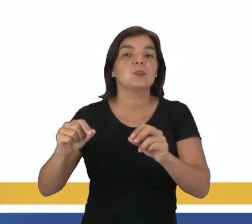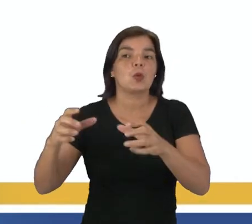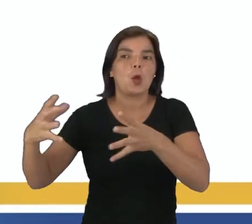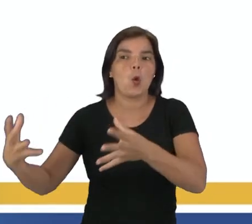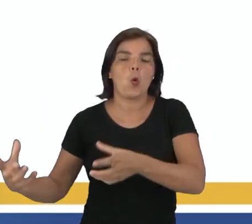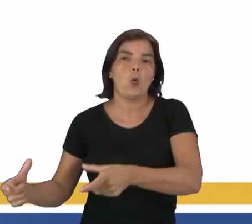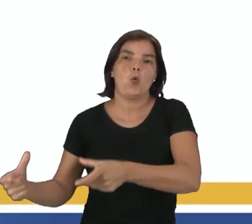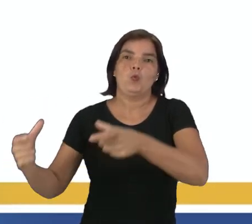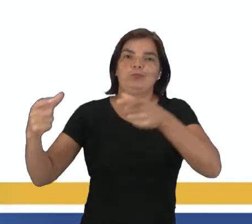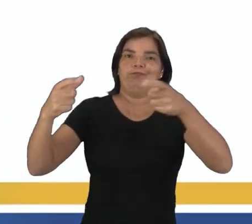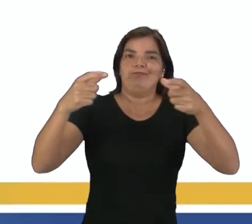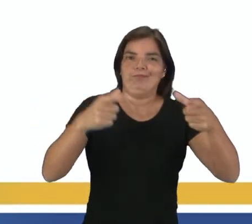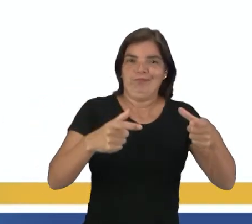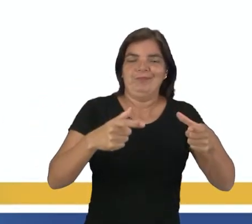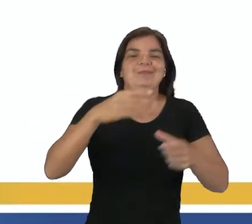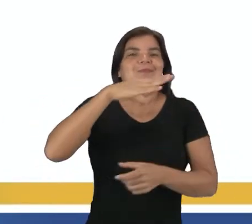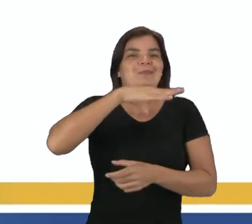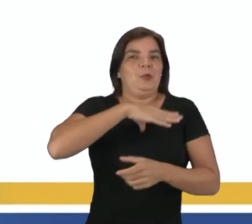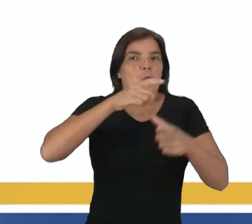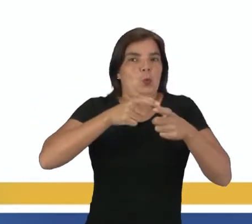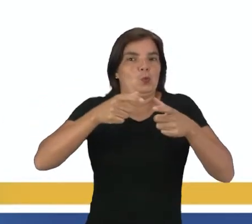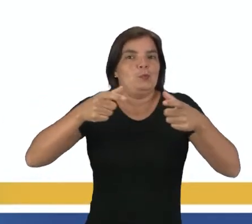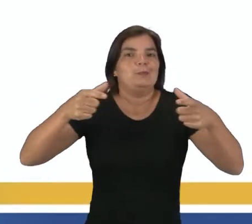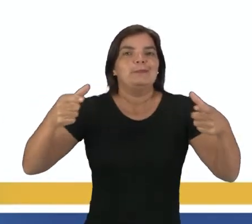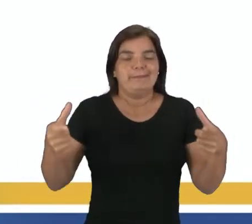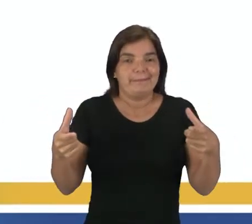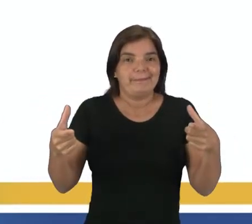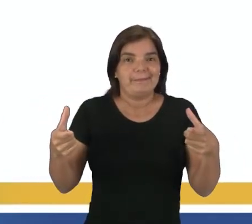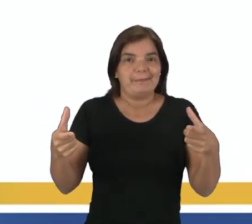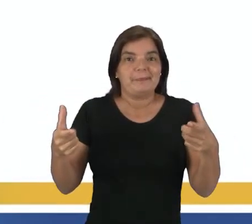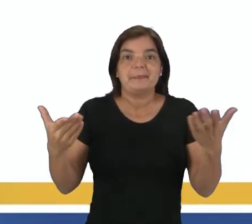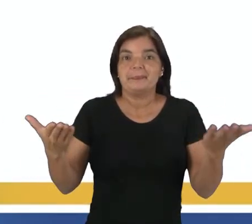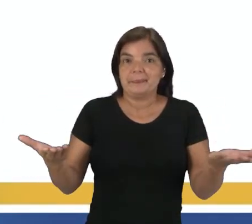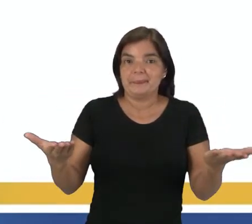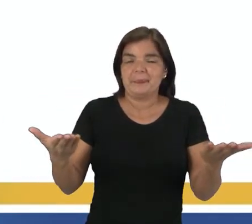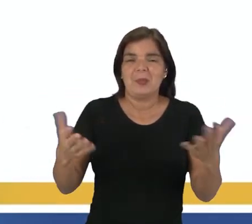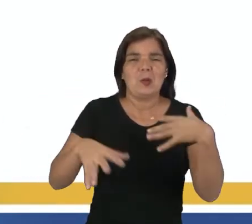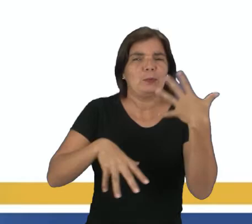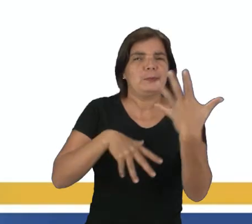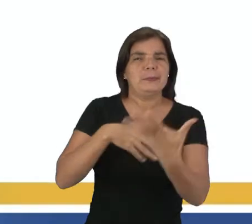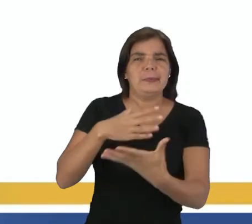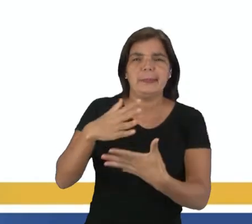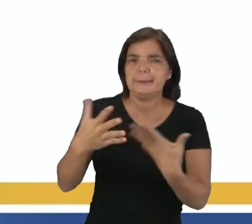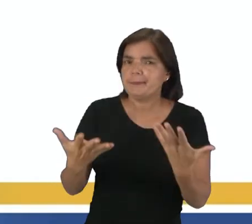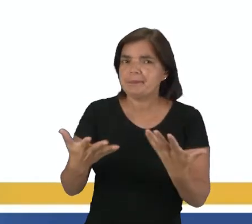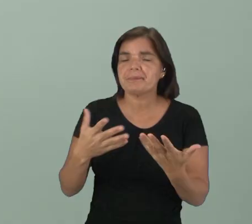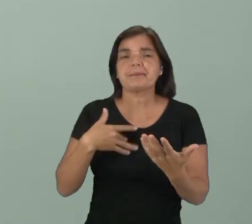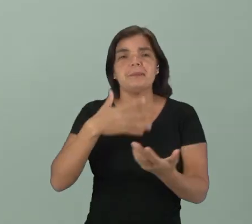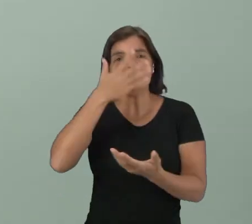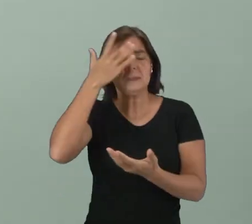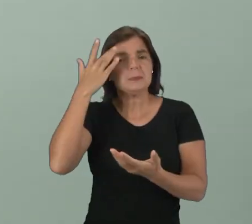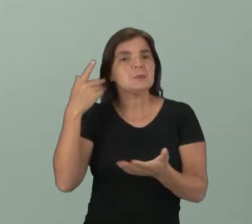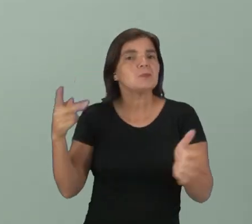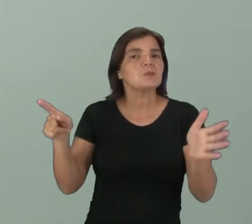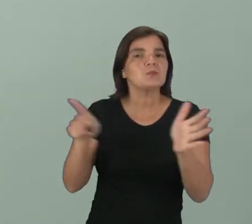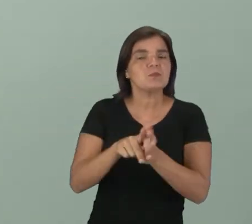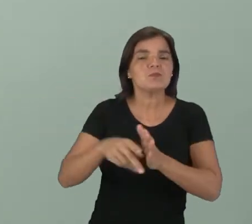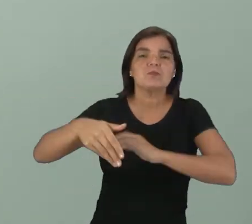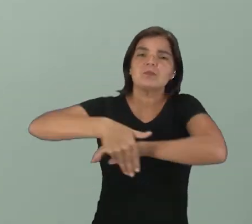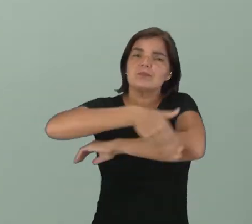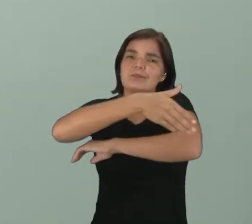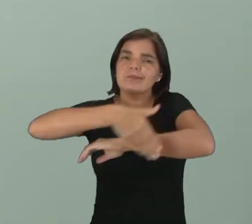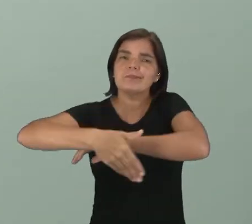causando o que um chás Urbano e desordenado pessoas criando as suas próprias